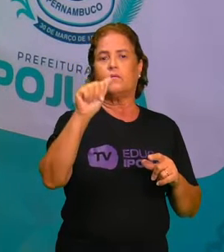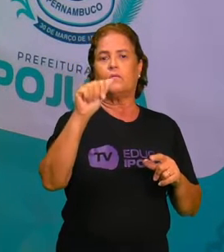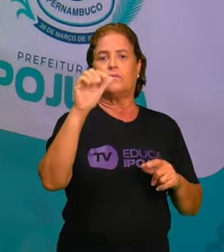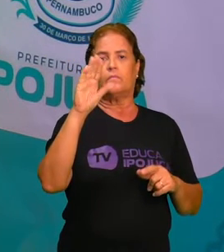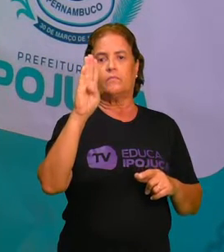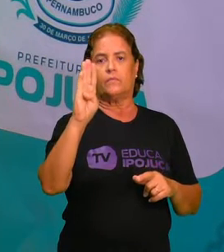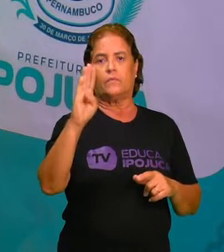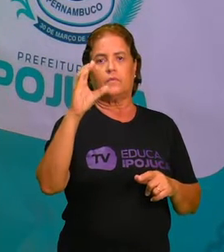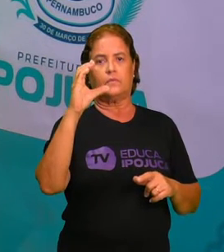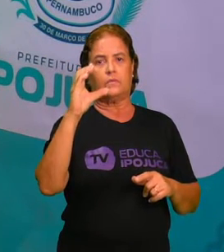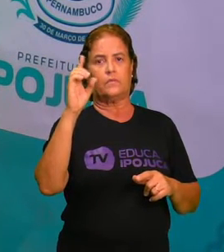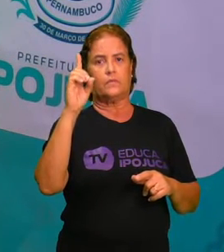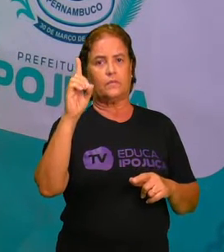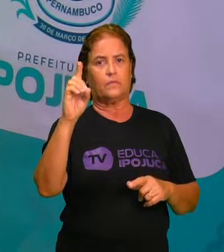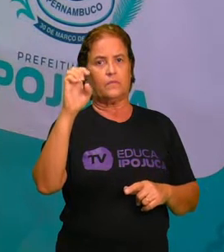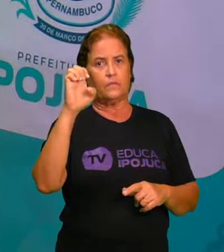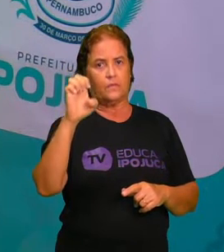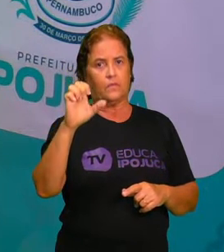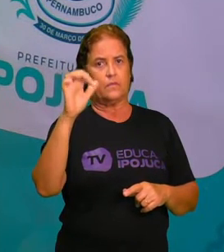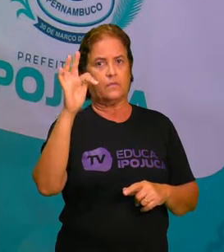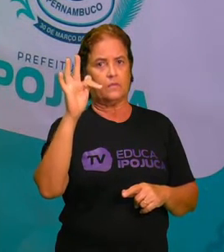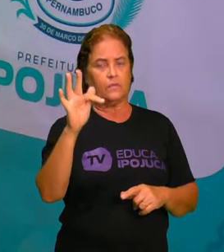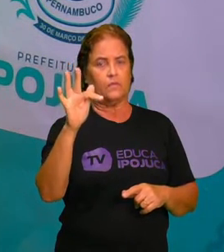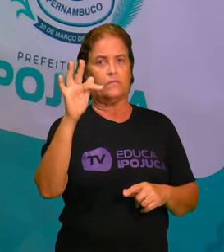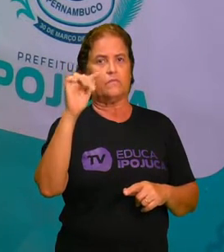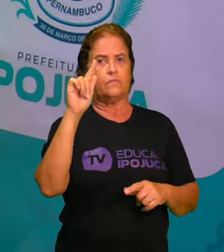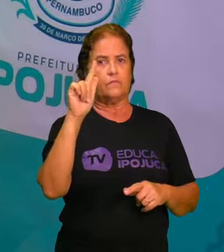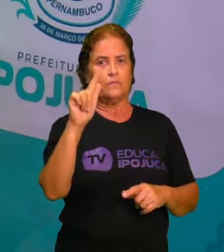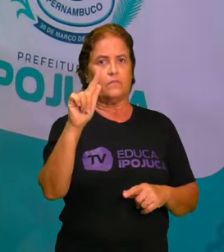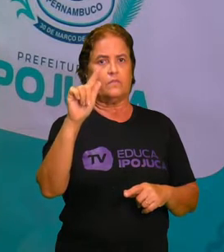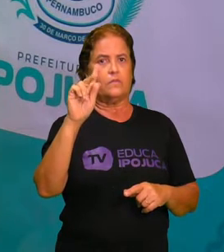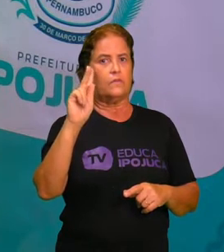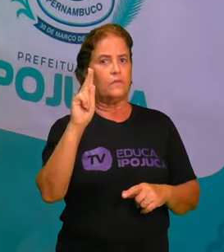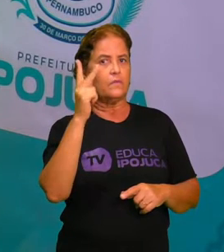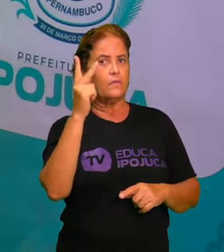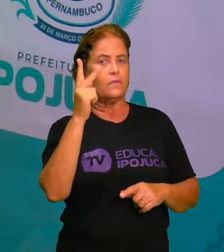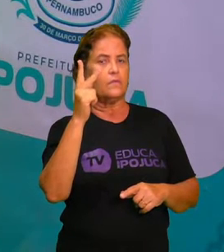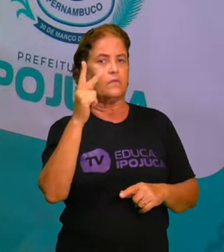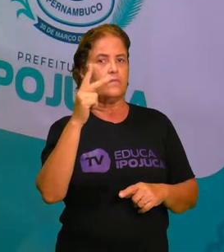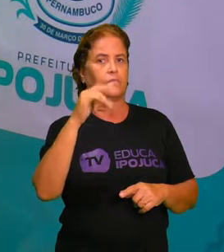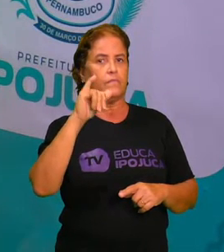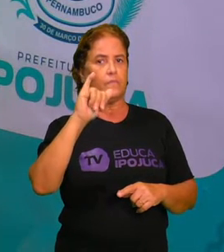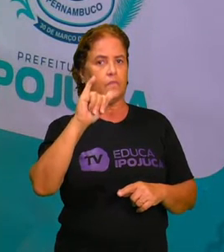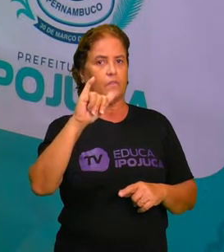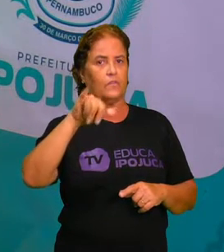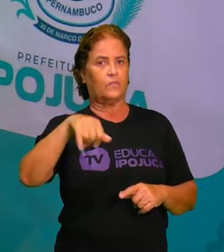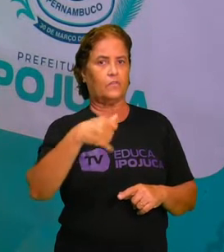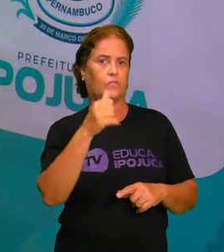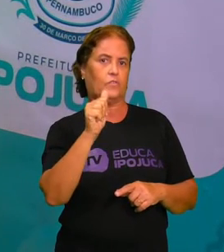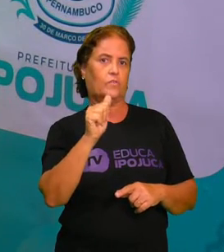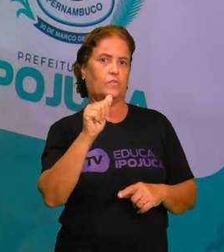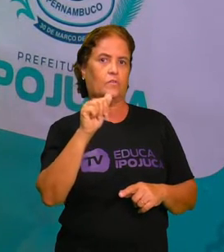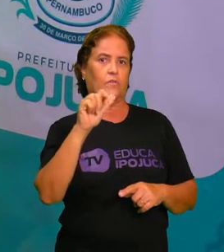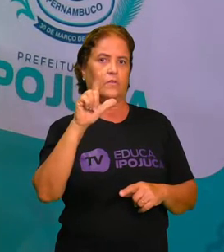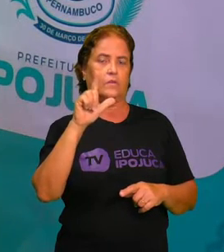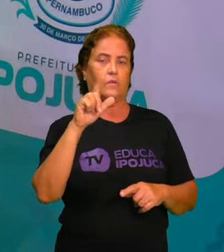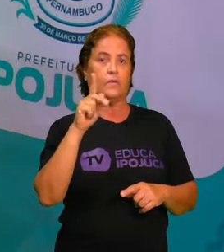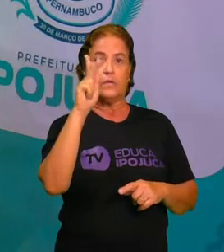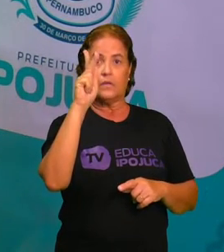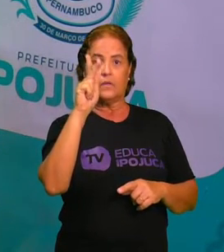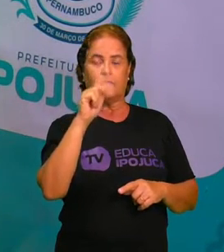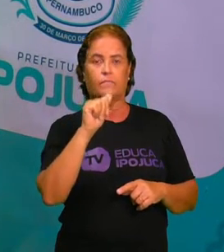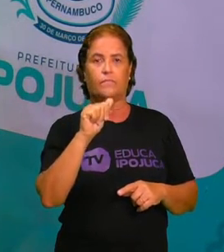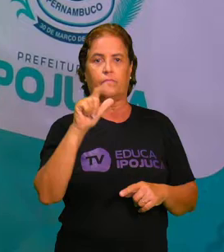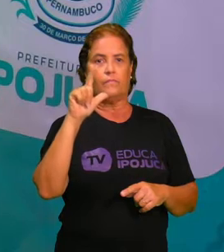b c d e f g h i